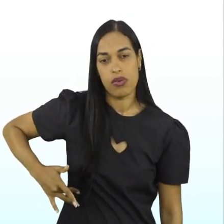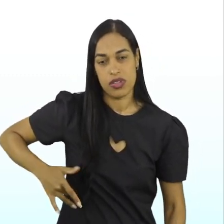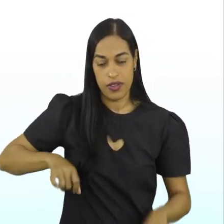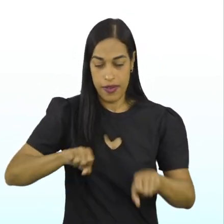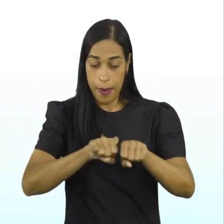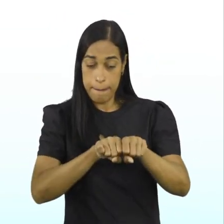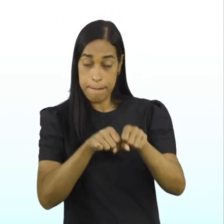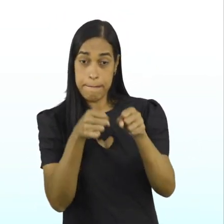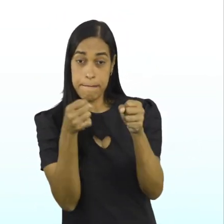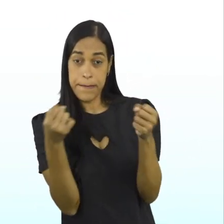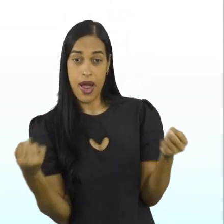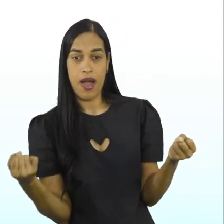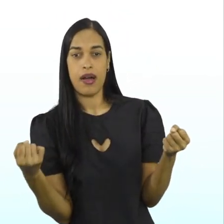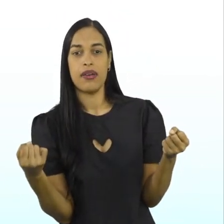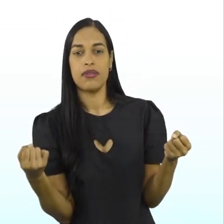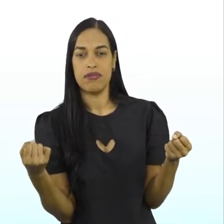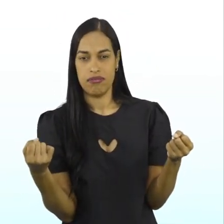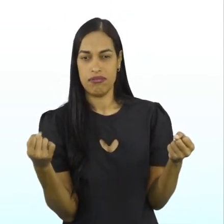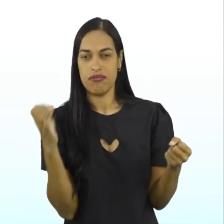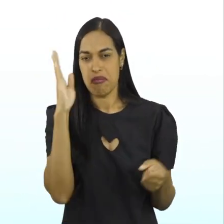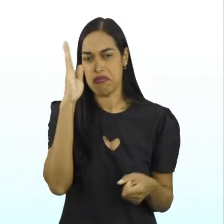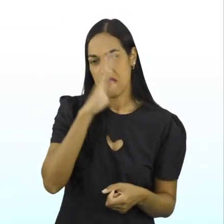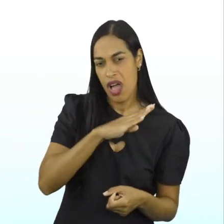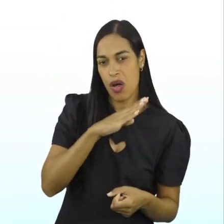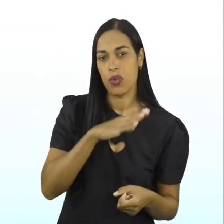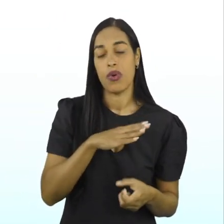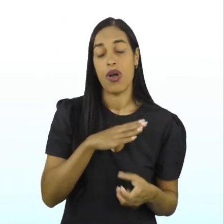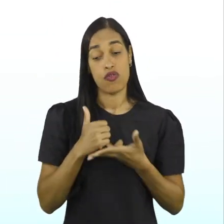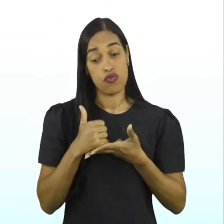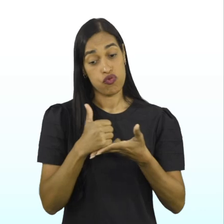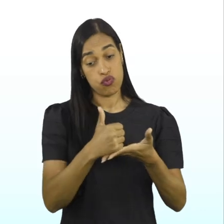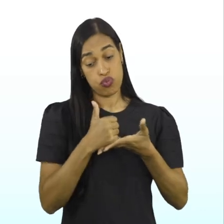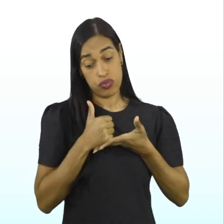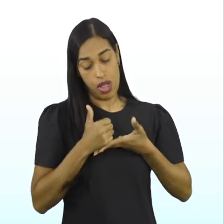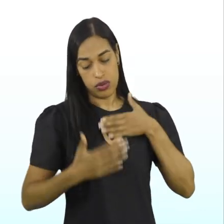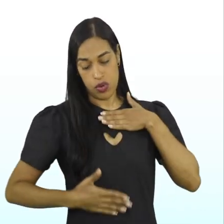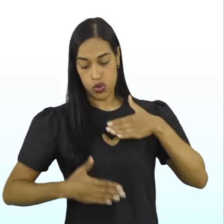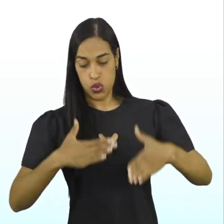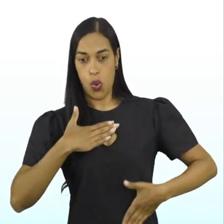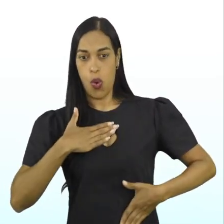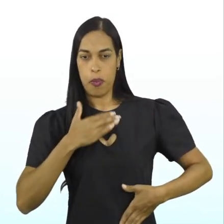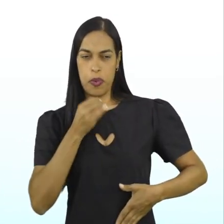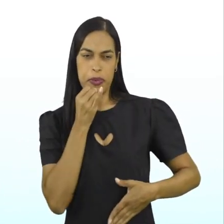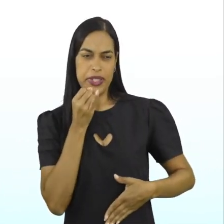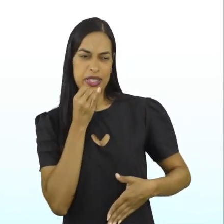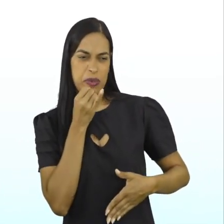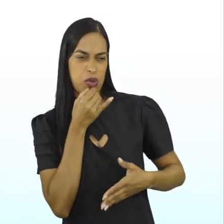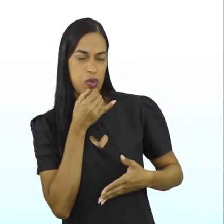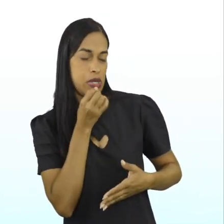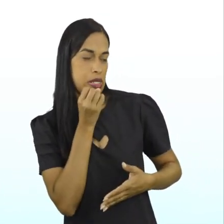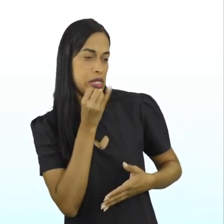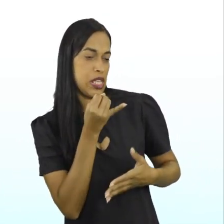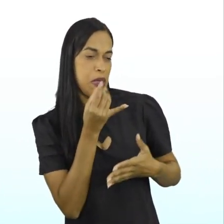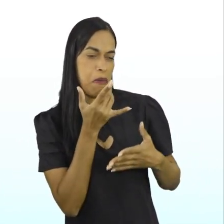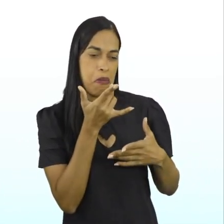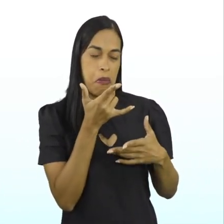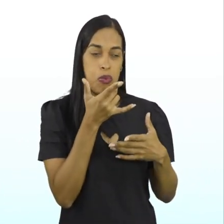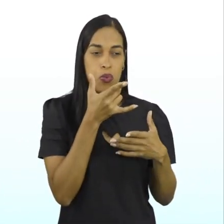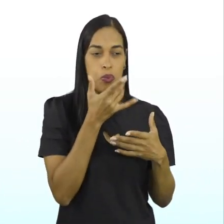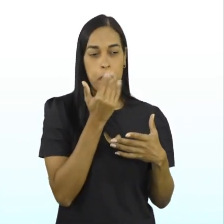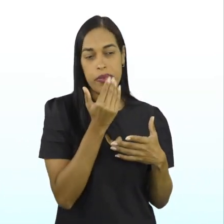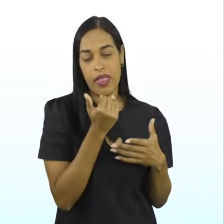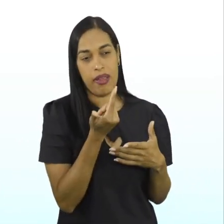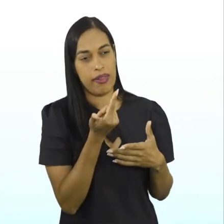quebrar substâncias tóxicas. Ele ajuda o nosso corpo quebrando substâncias que não prestam. E eu já vou adiantando. A